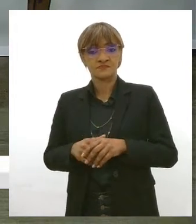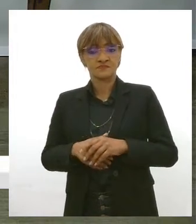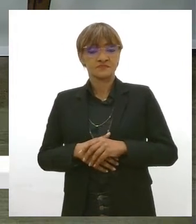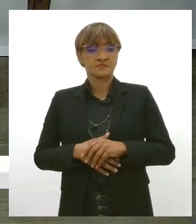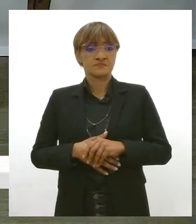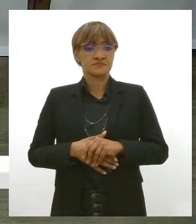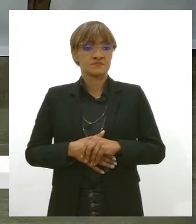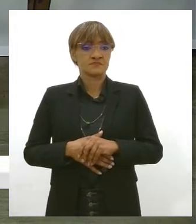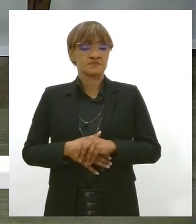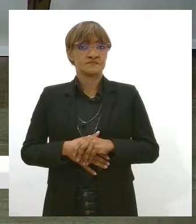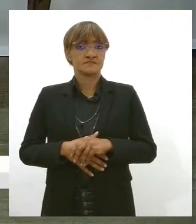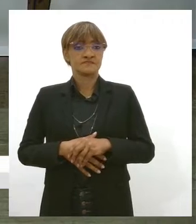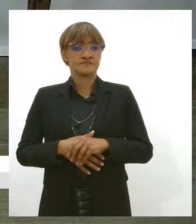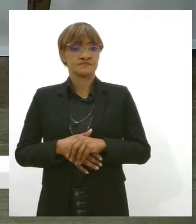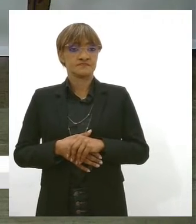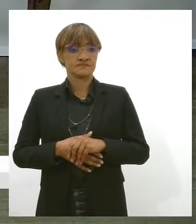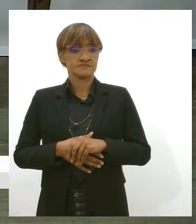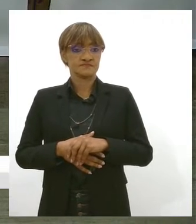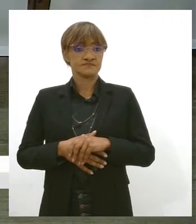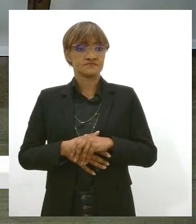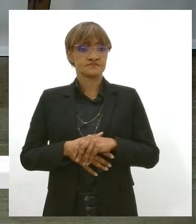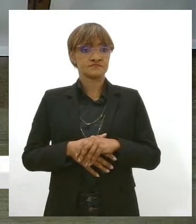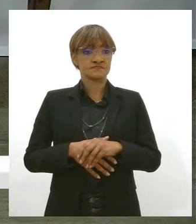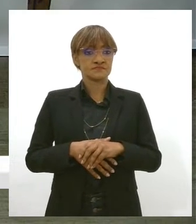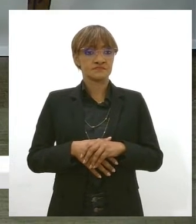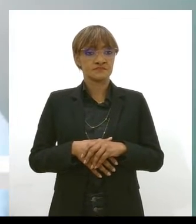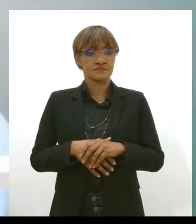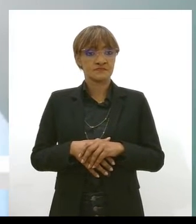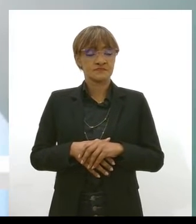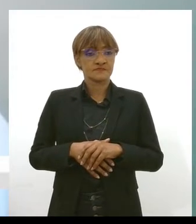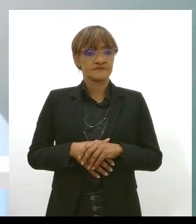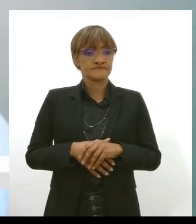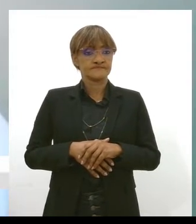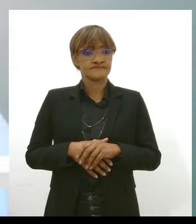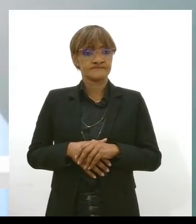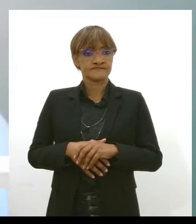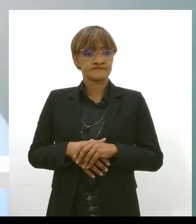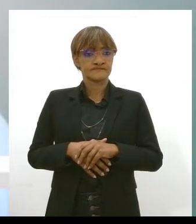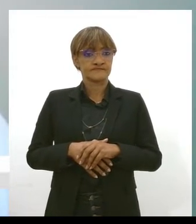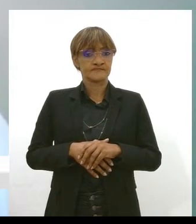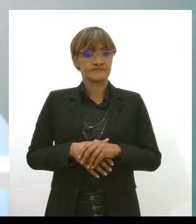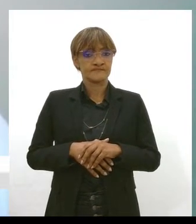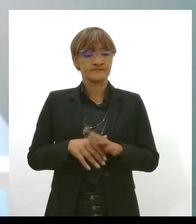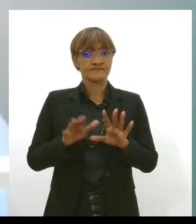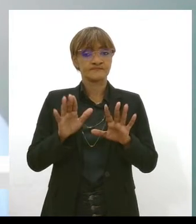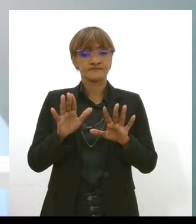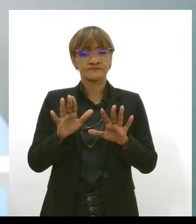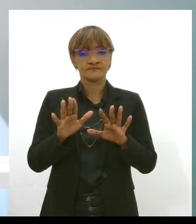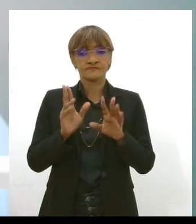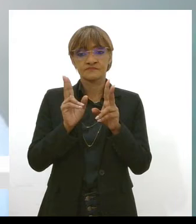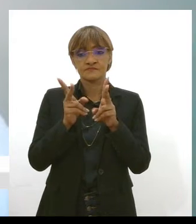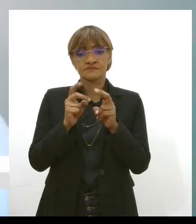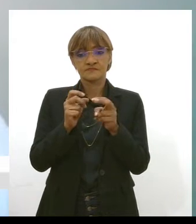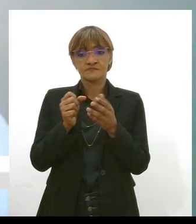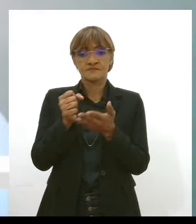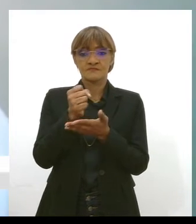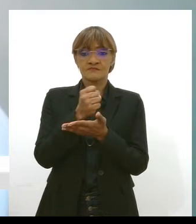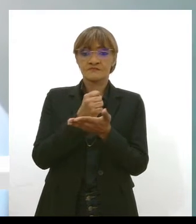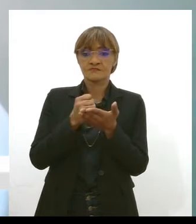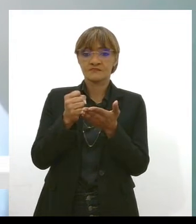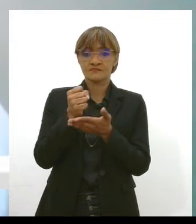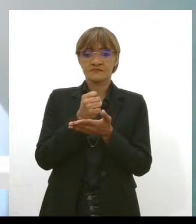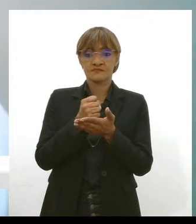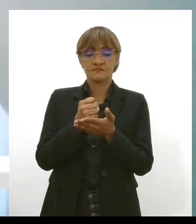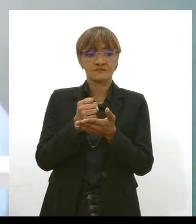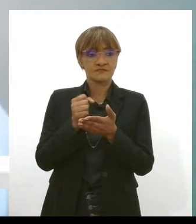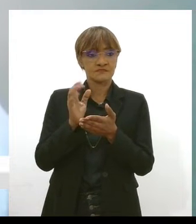Bom, a gente vê mais a questão do básico mesmo, né, de necessidade de atendimento com ginecologia,